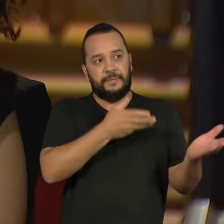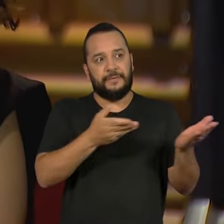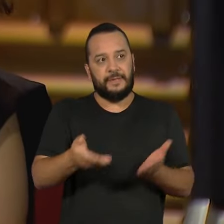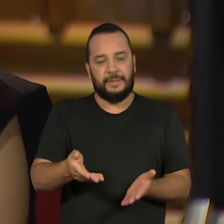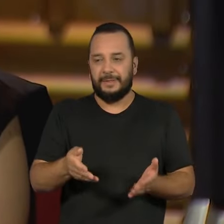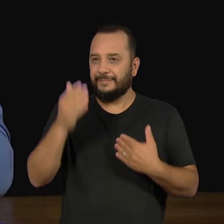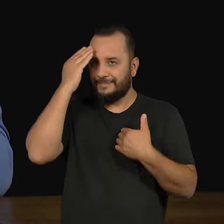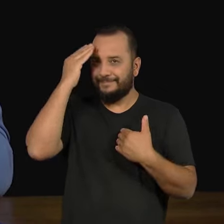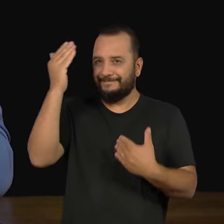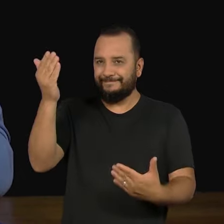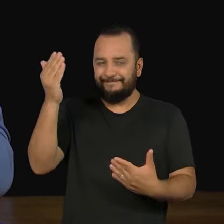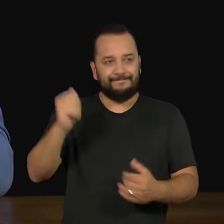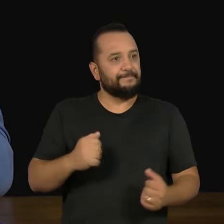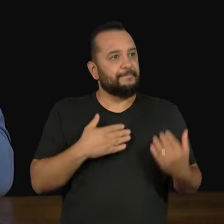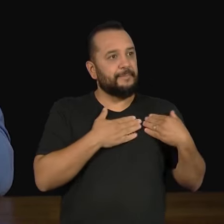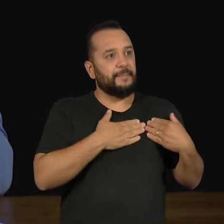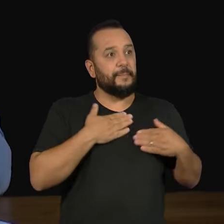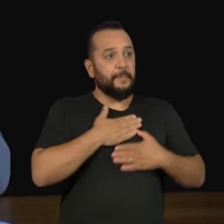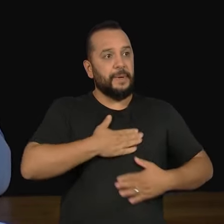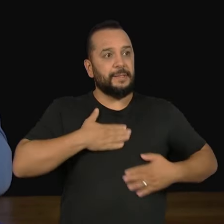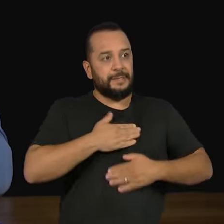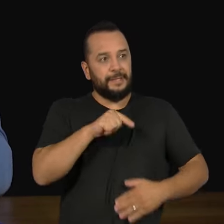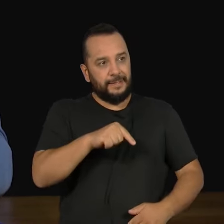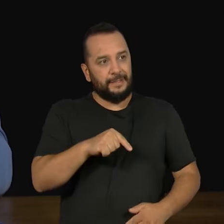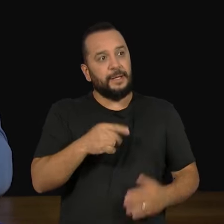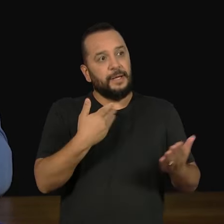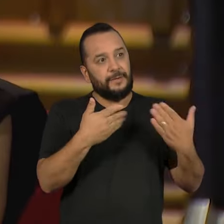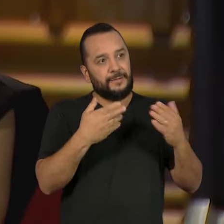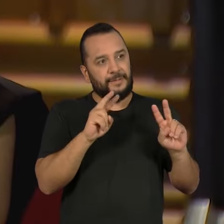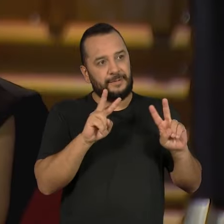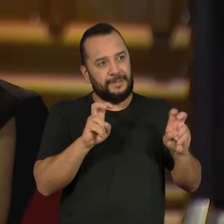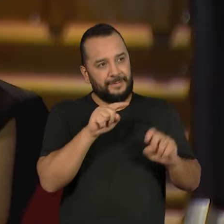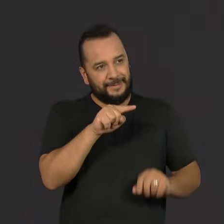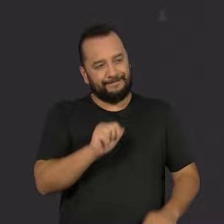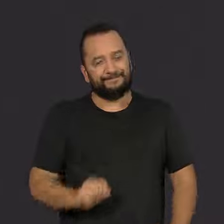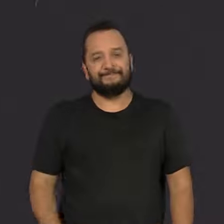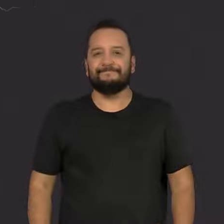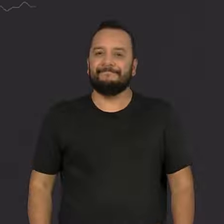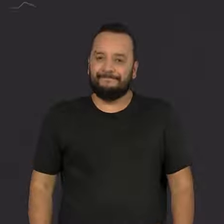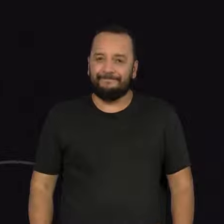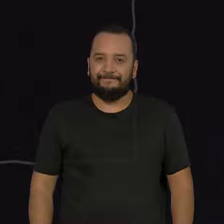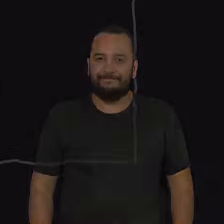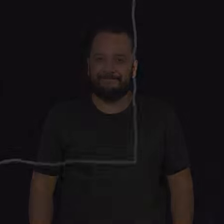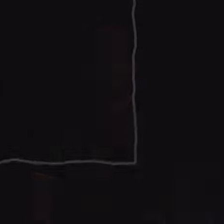Obrigada prazer est aqui muito legal poder falar disso com você uma